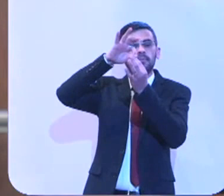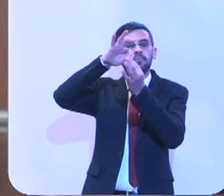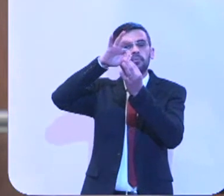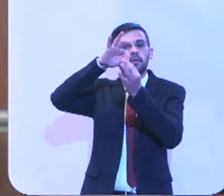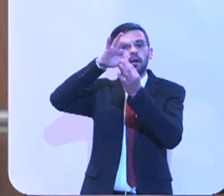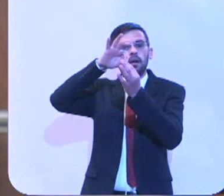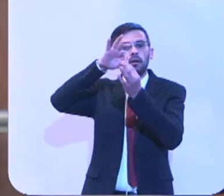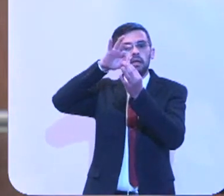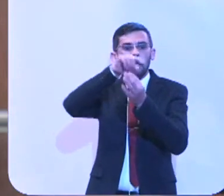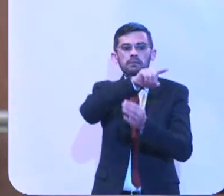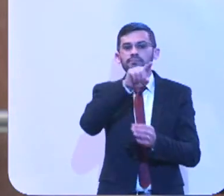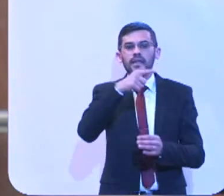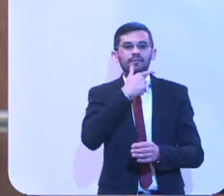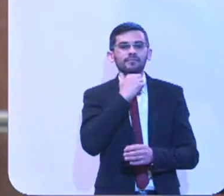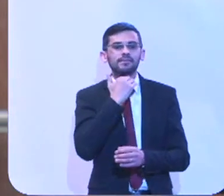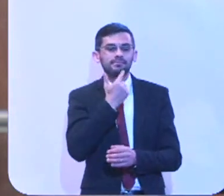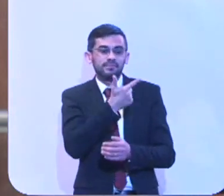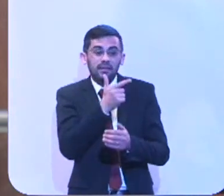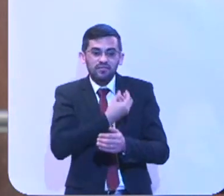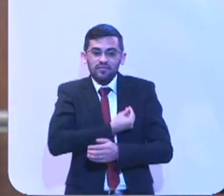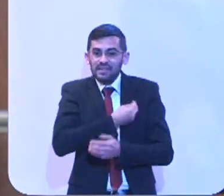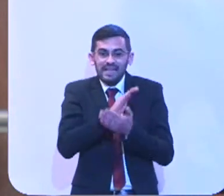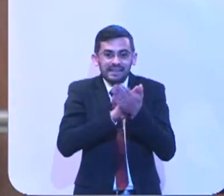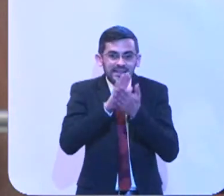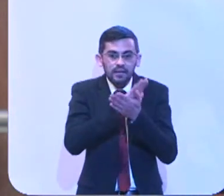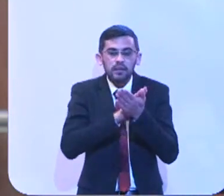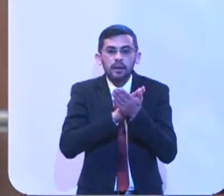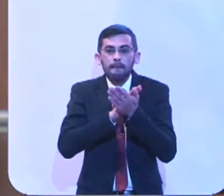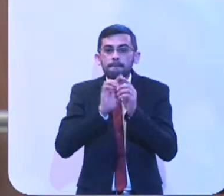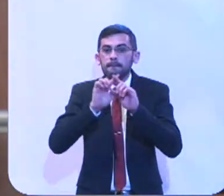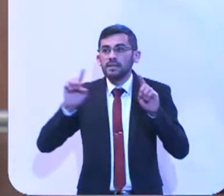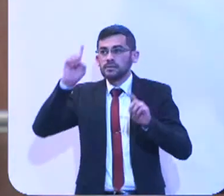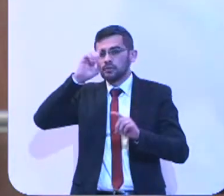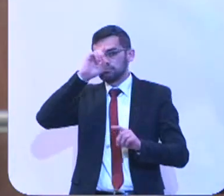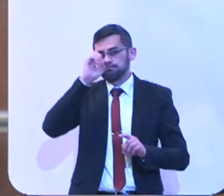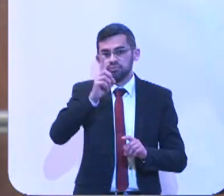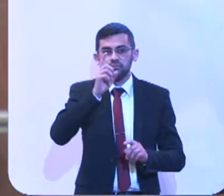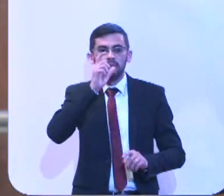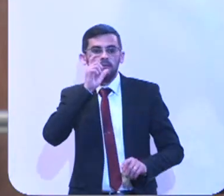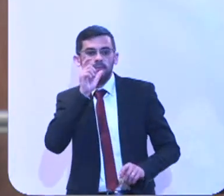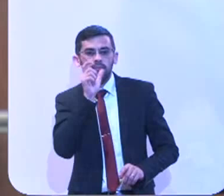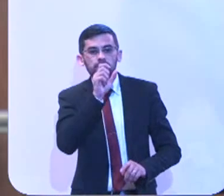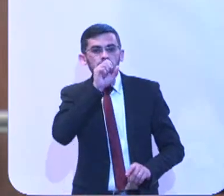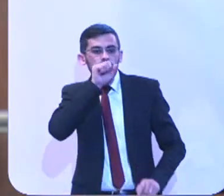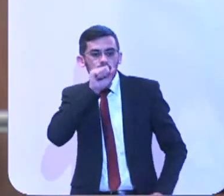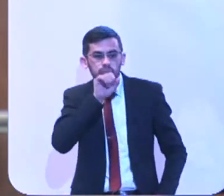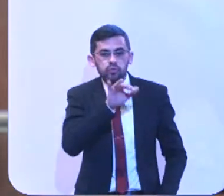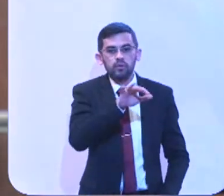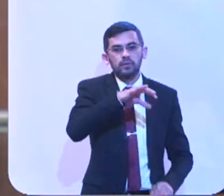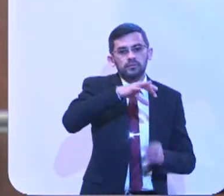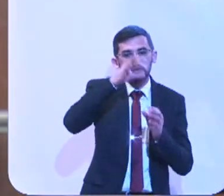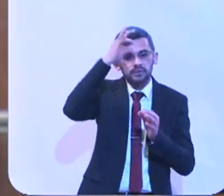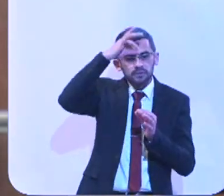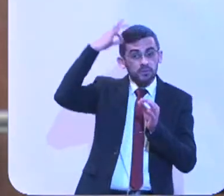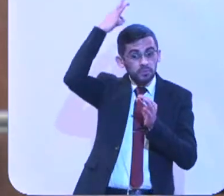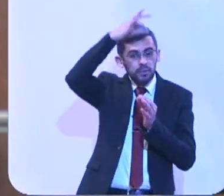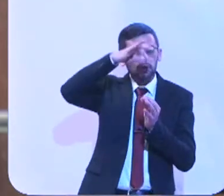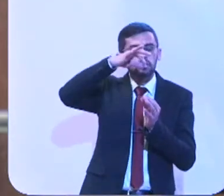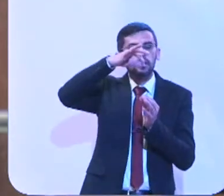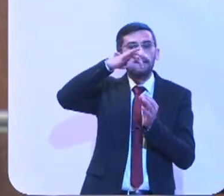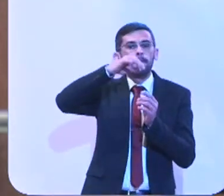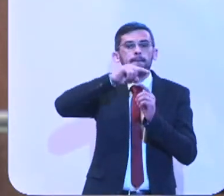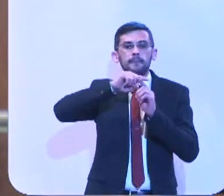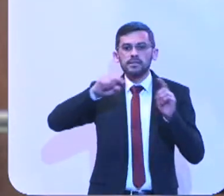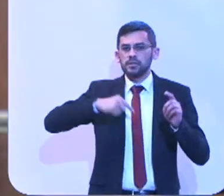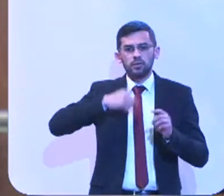Aquele ser inanimado recebe vida quando Deus sopra. E eu creio que não existe avivamento sem